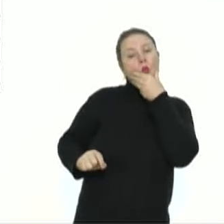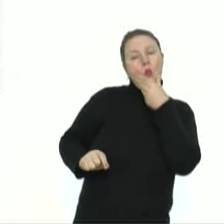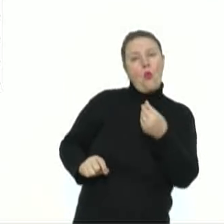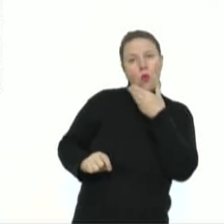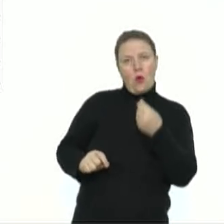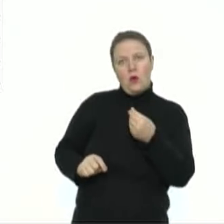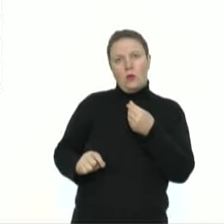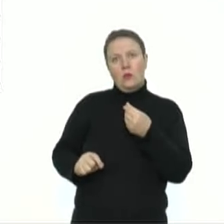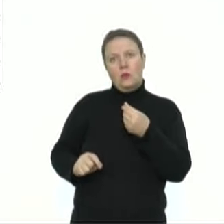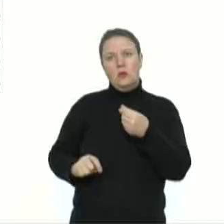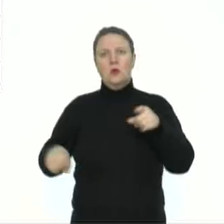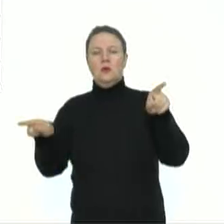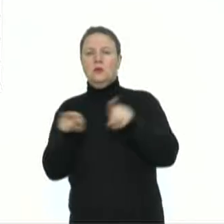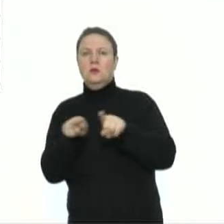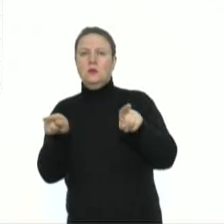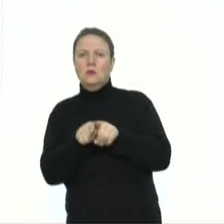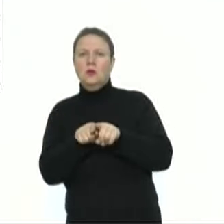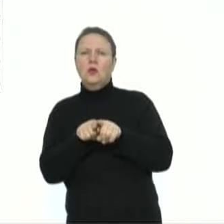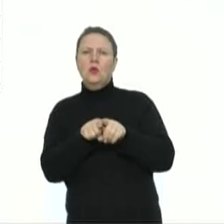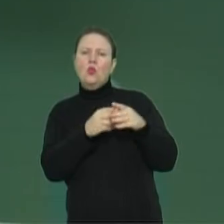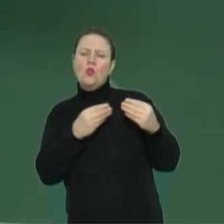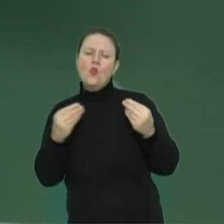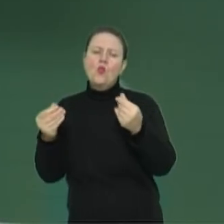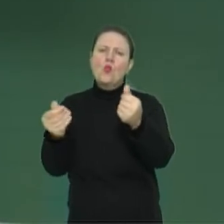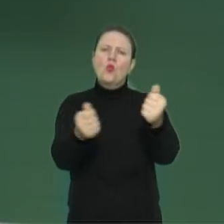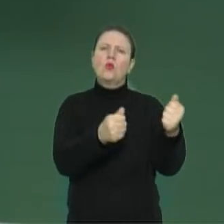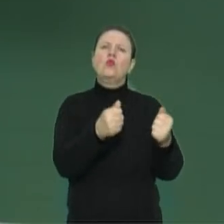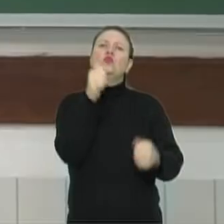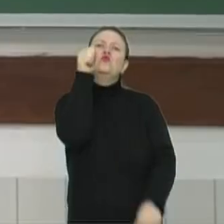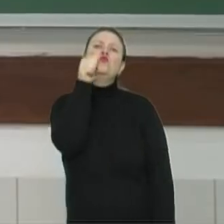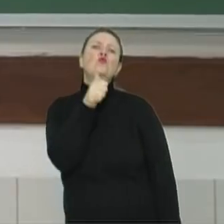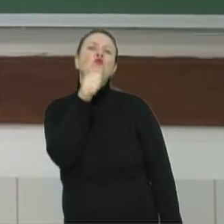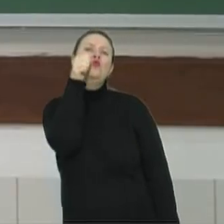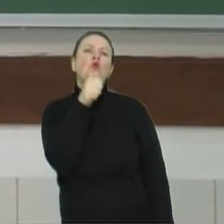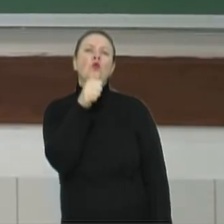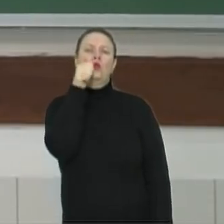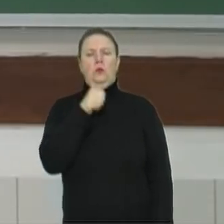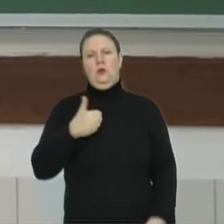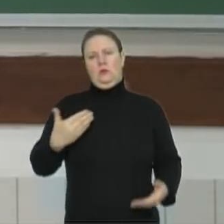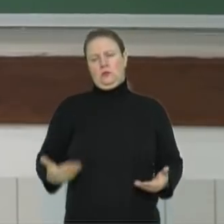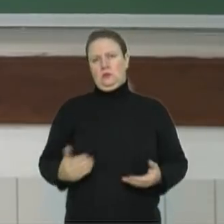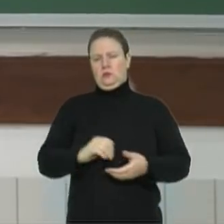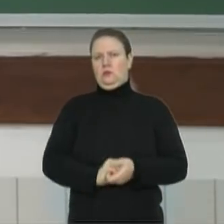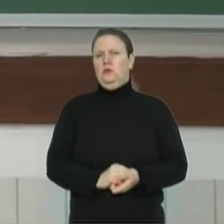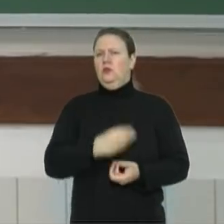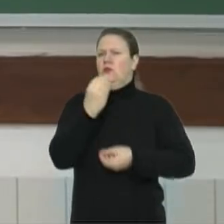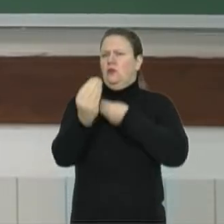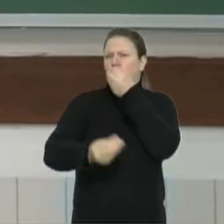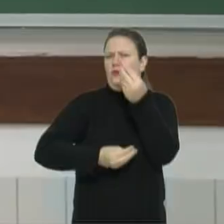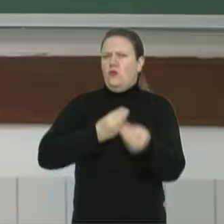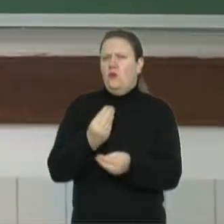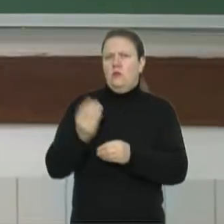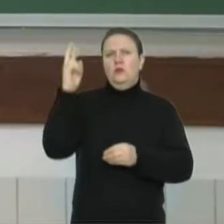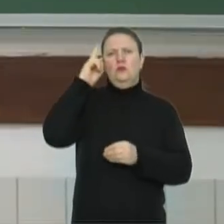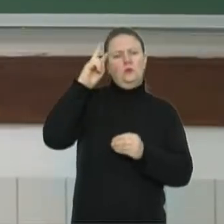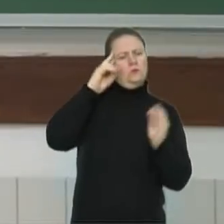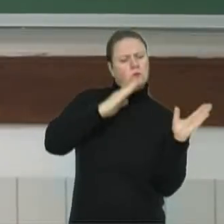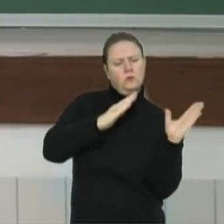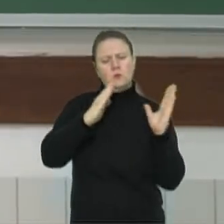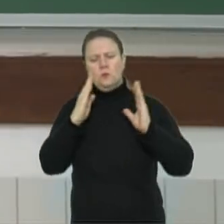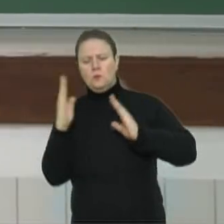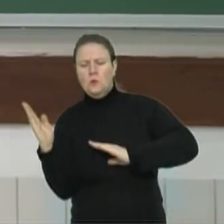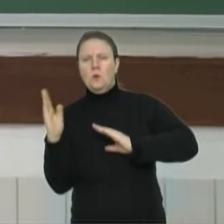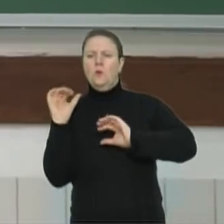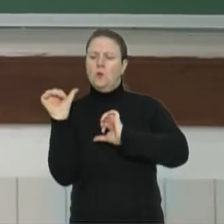e o castrado, que qualificam o feminino. Tá? Então ela vai apontar justamente o como, durante a história, o desenvolvimento